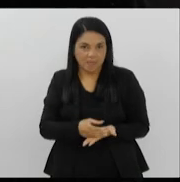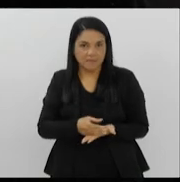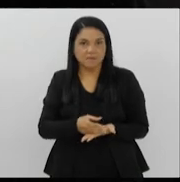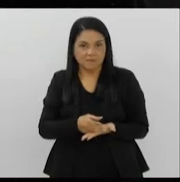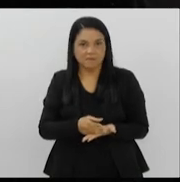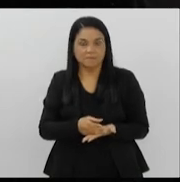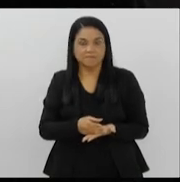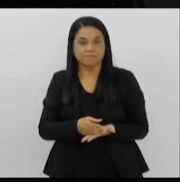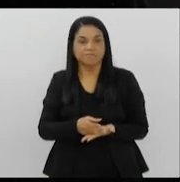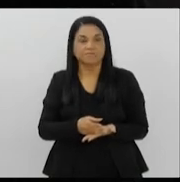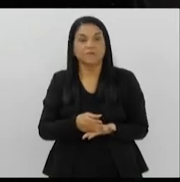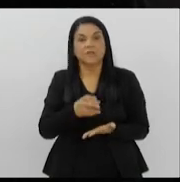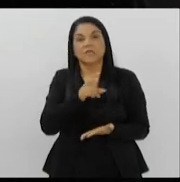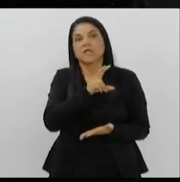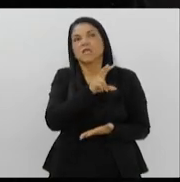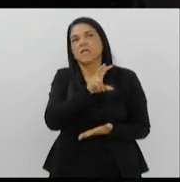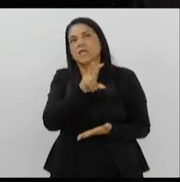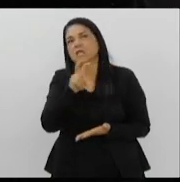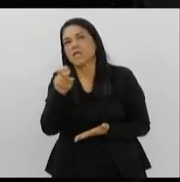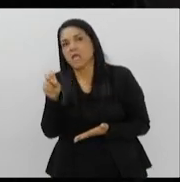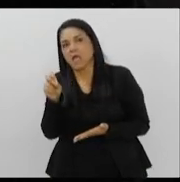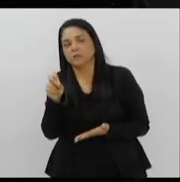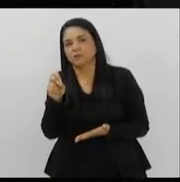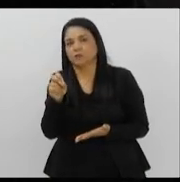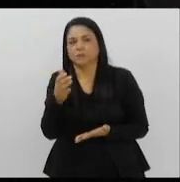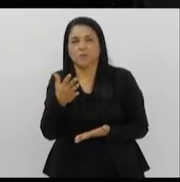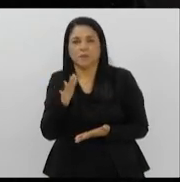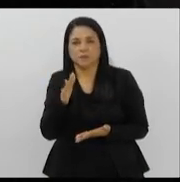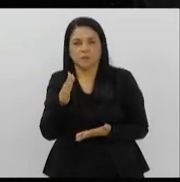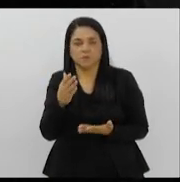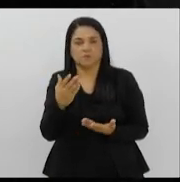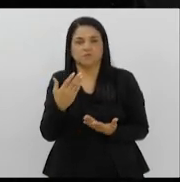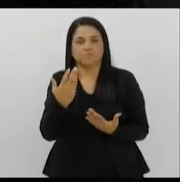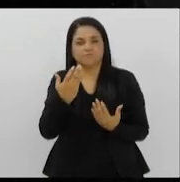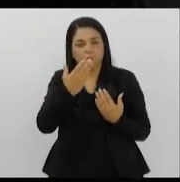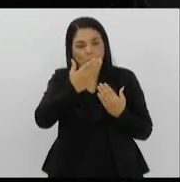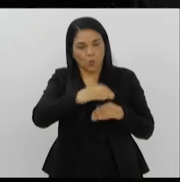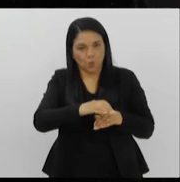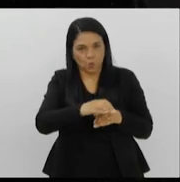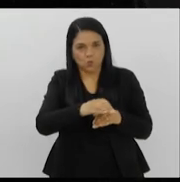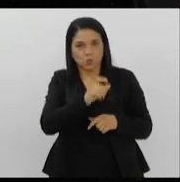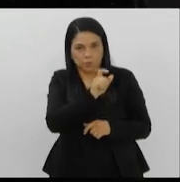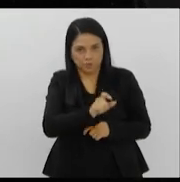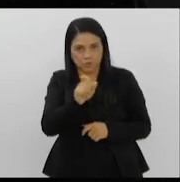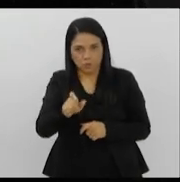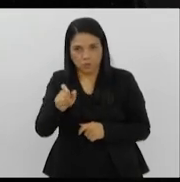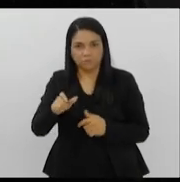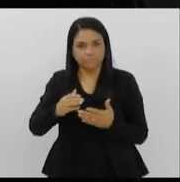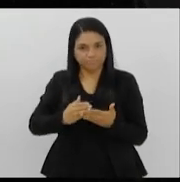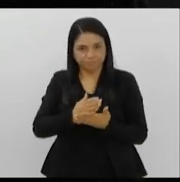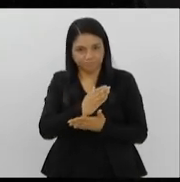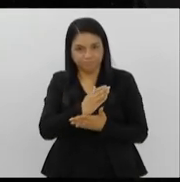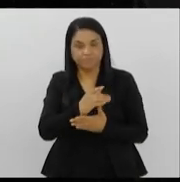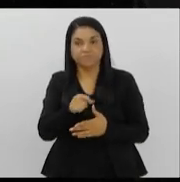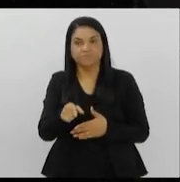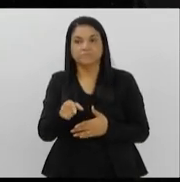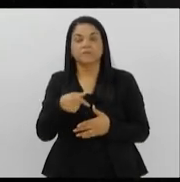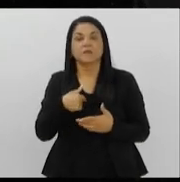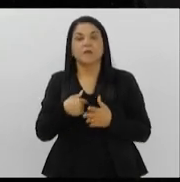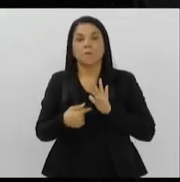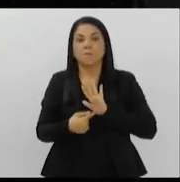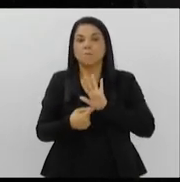quase 500 concursados. E os deputados presentes foram muito taxativos em mostrar